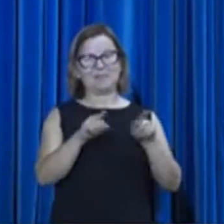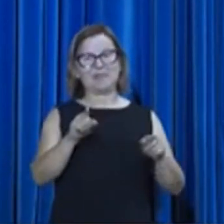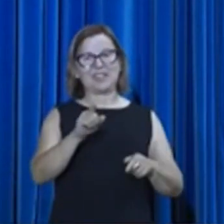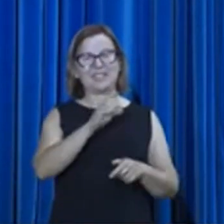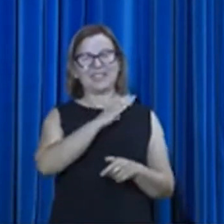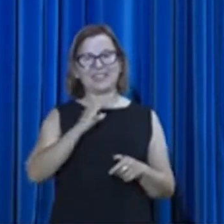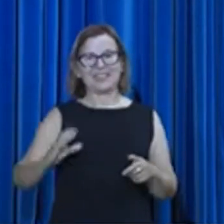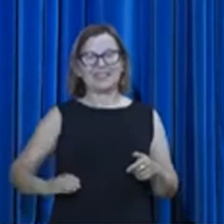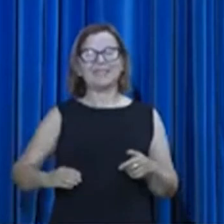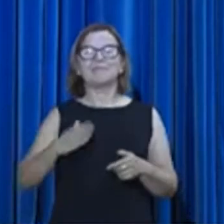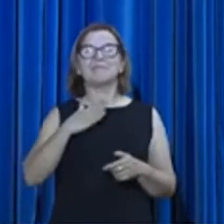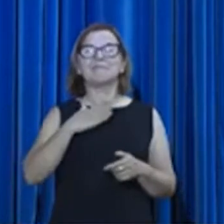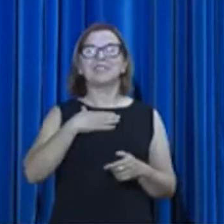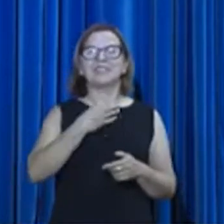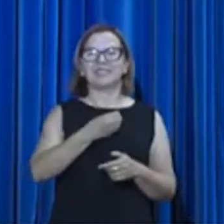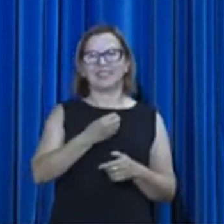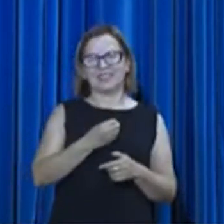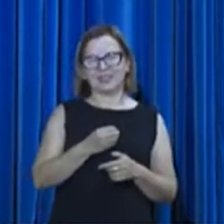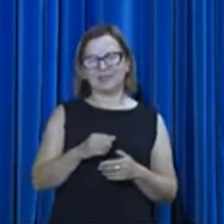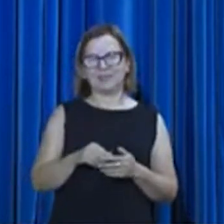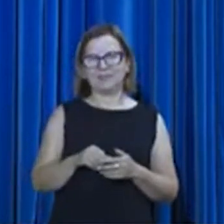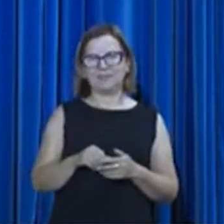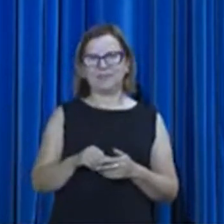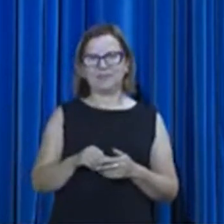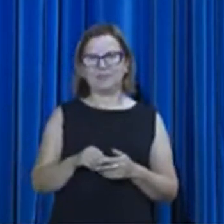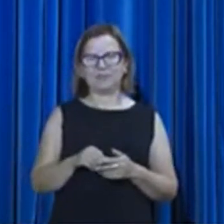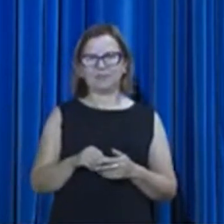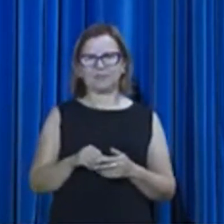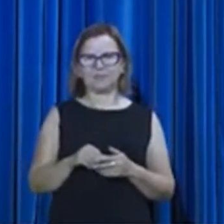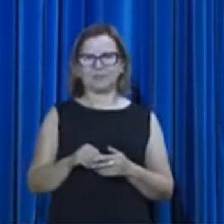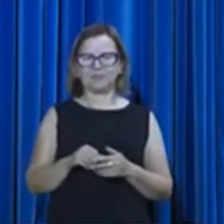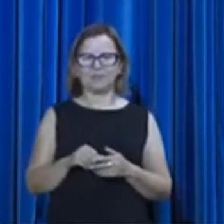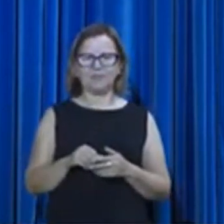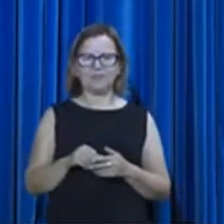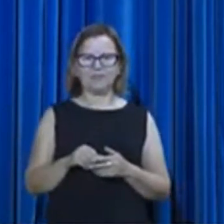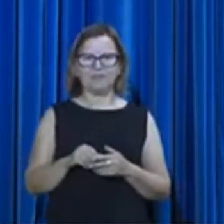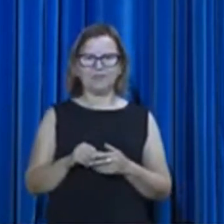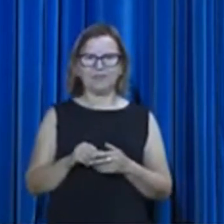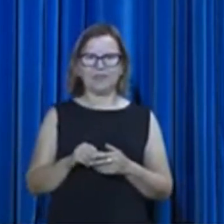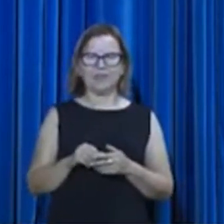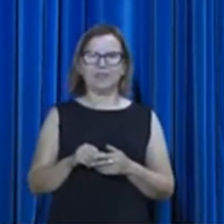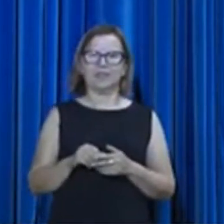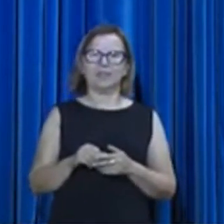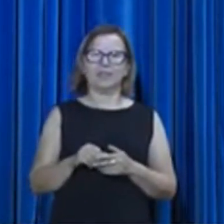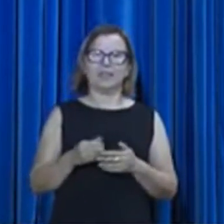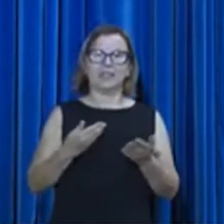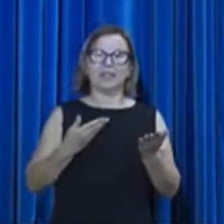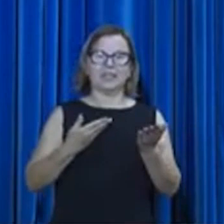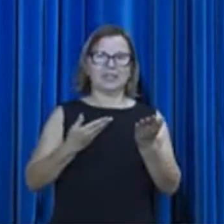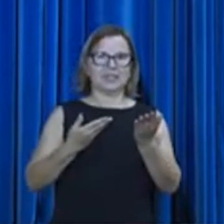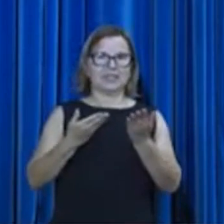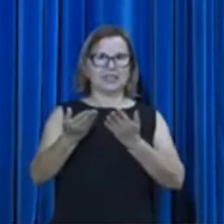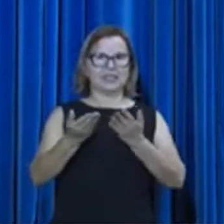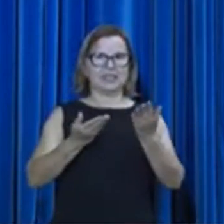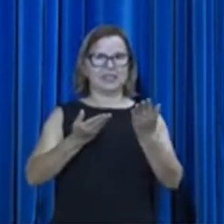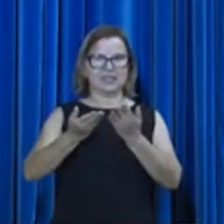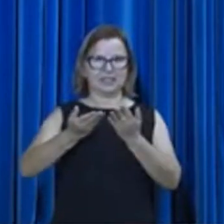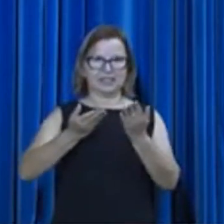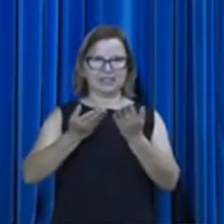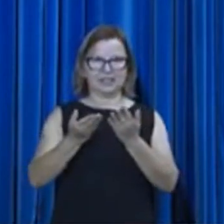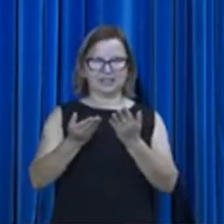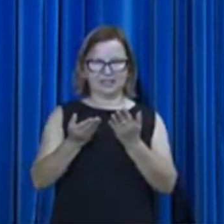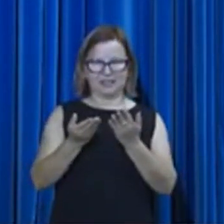é destacada, é fora da visão egocêntrica do servir a si mesmo que nós vemos na